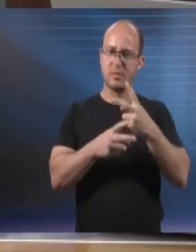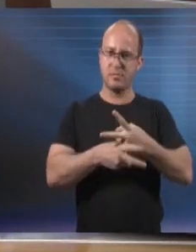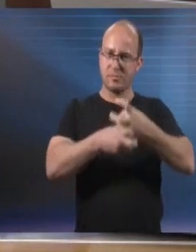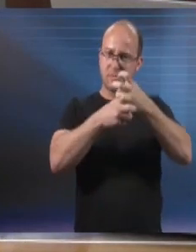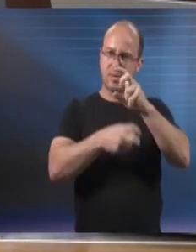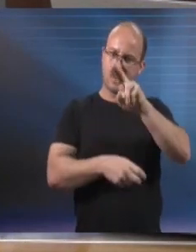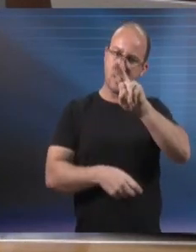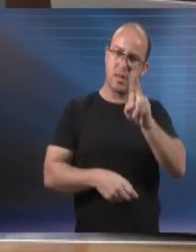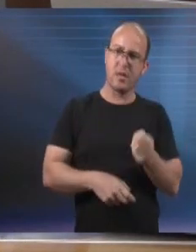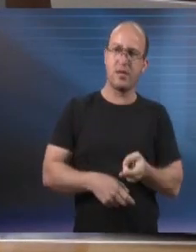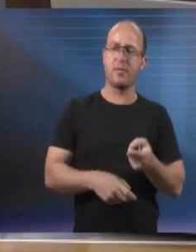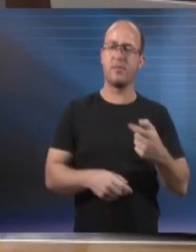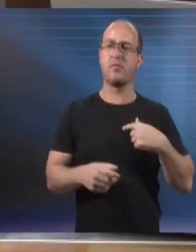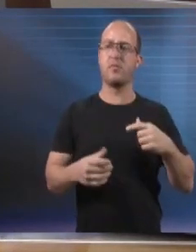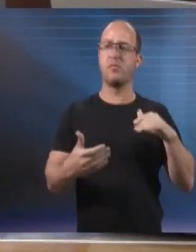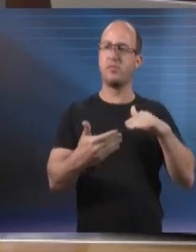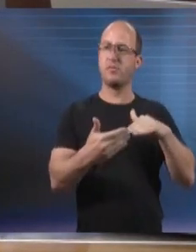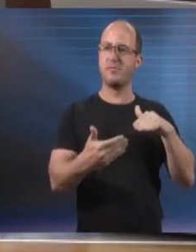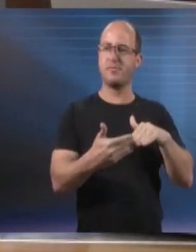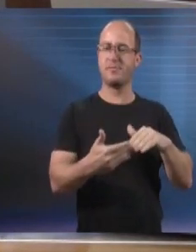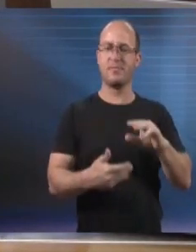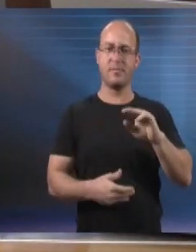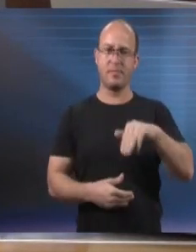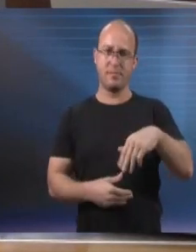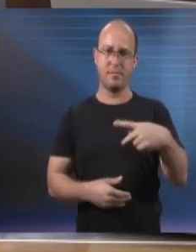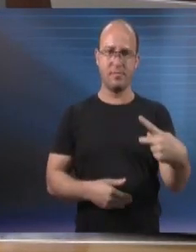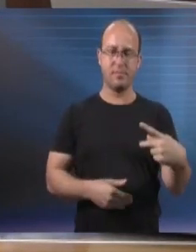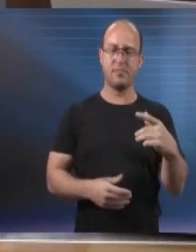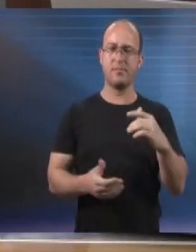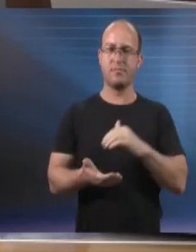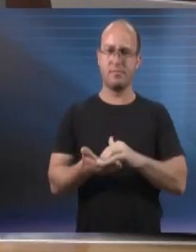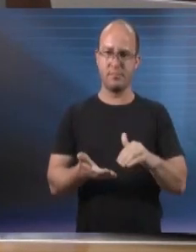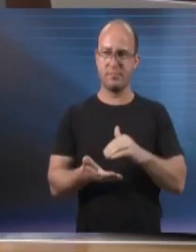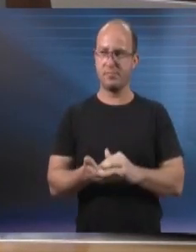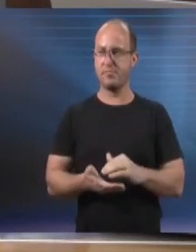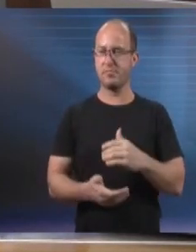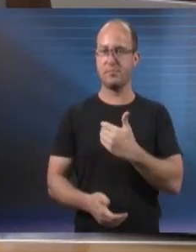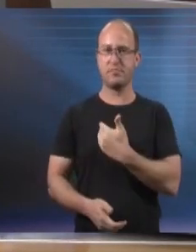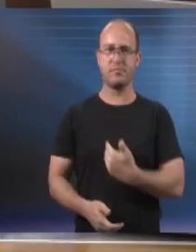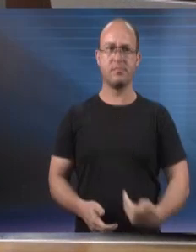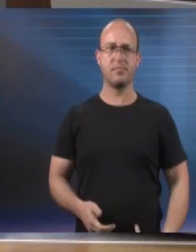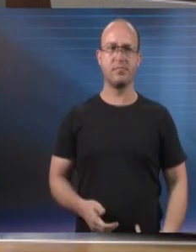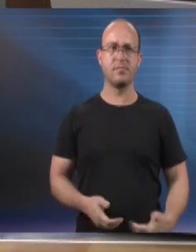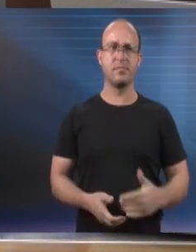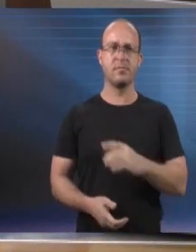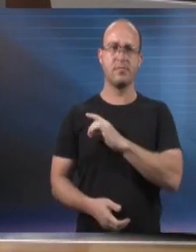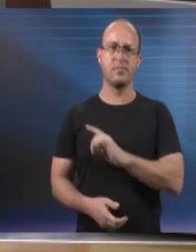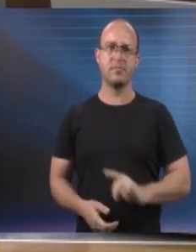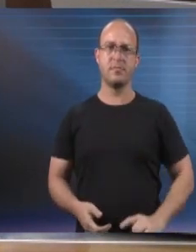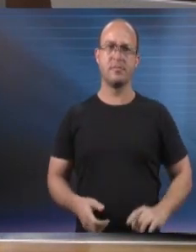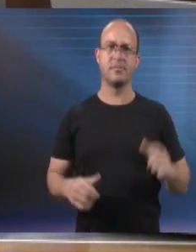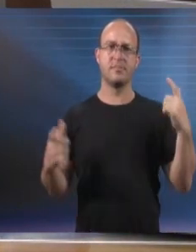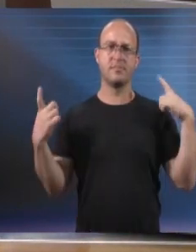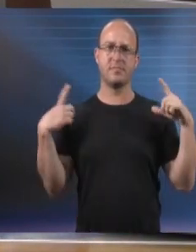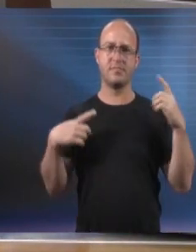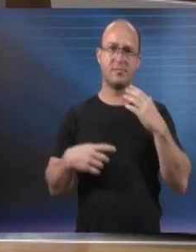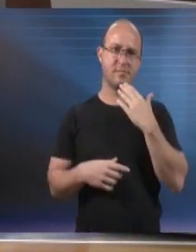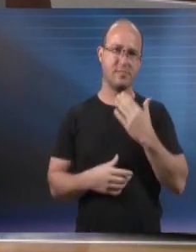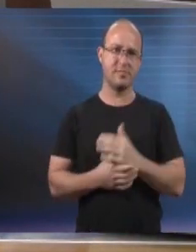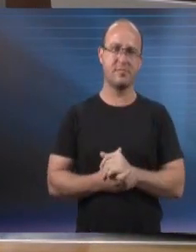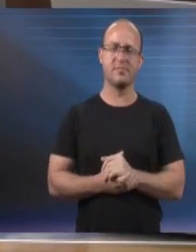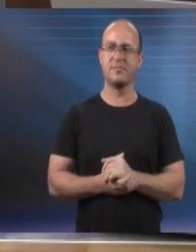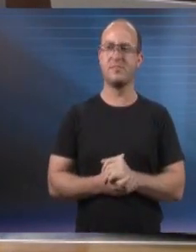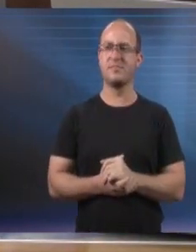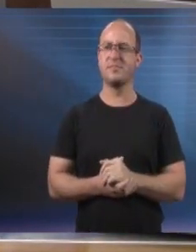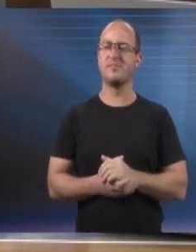como o cumprimento do acordo feito com o MP e a Secretaria de Saúde Pública. Requerimento do deputado Luiz Eduardo: requer a